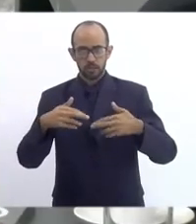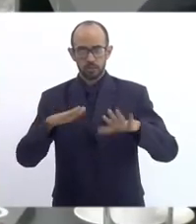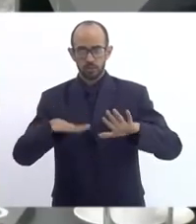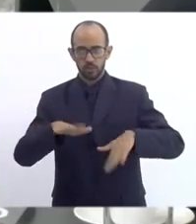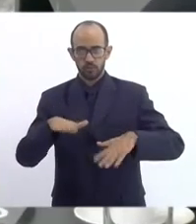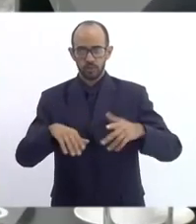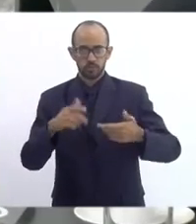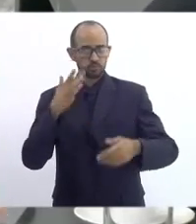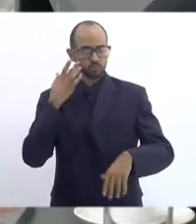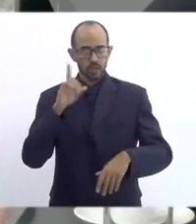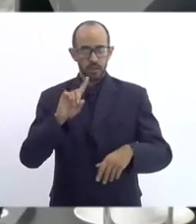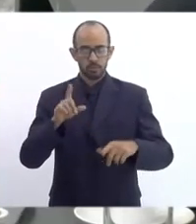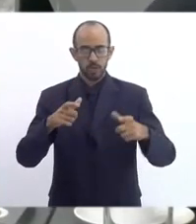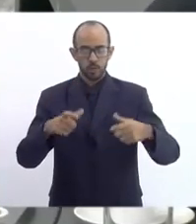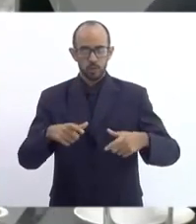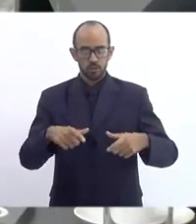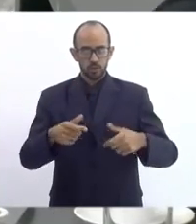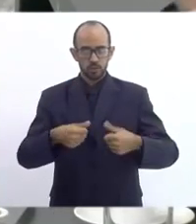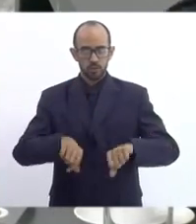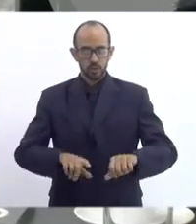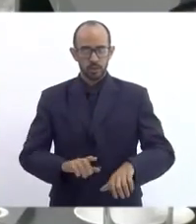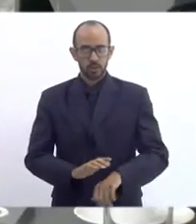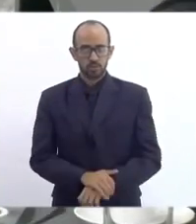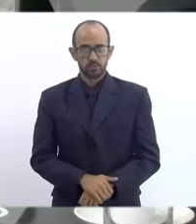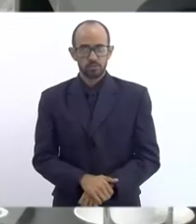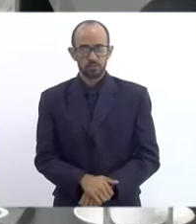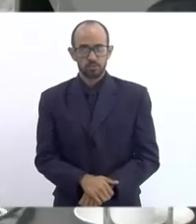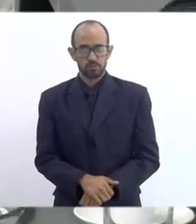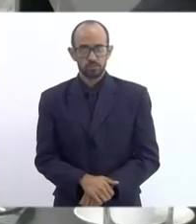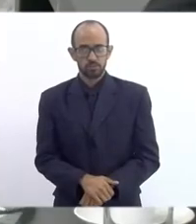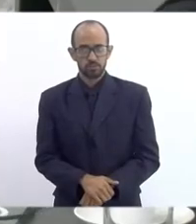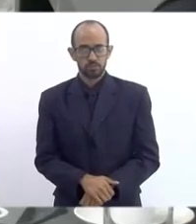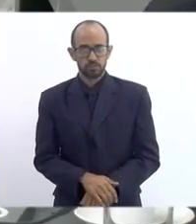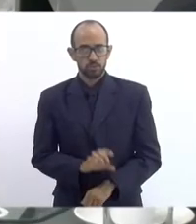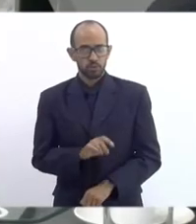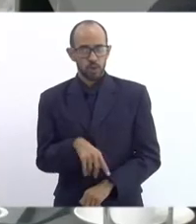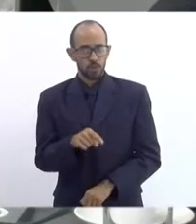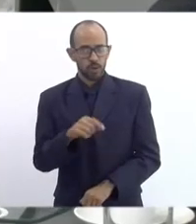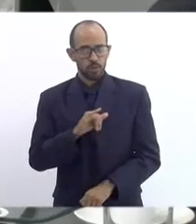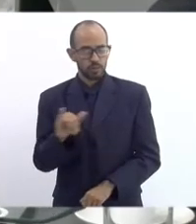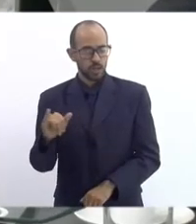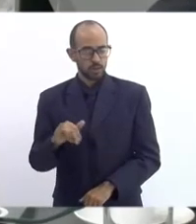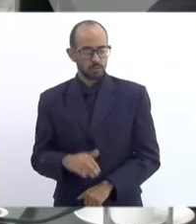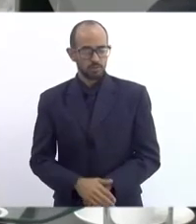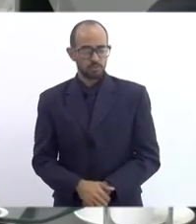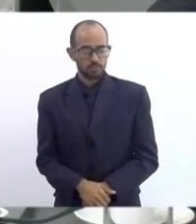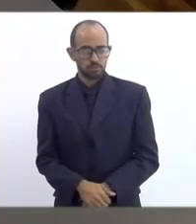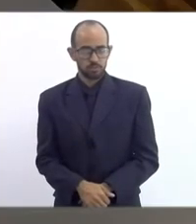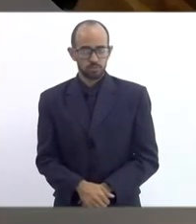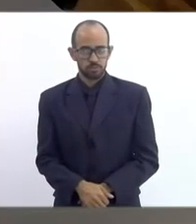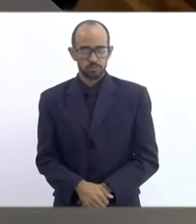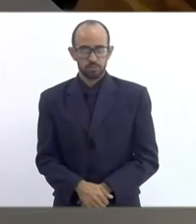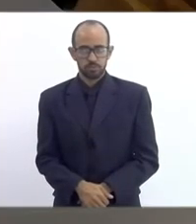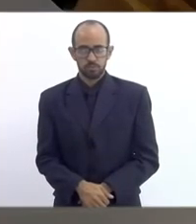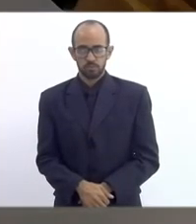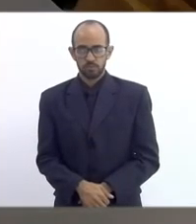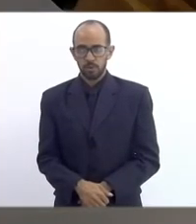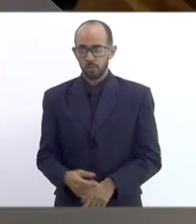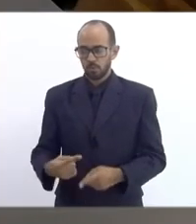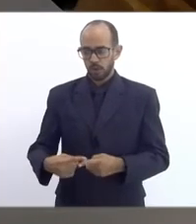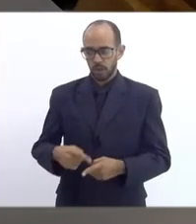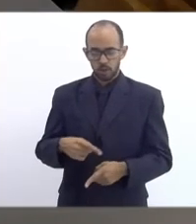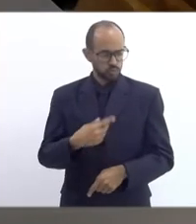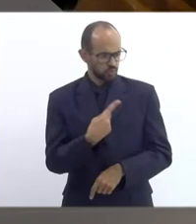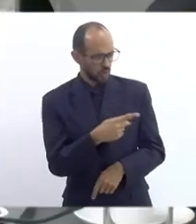Deu inconstitucionalidade no teu? Deu inconstitucionalidade das rodas de samba, só para deixar registrado. Mas por que, o teu foi pela inconstitucionalidade? Não sei.